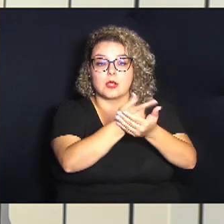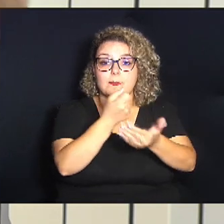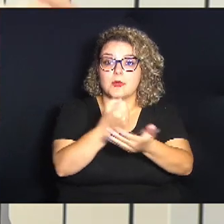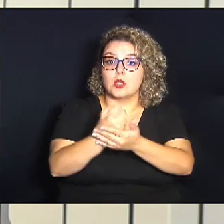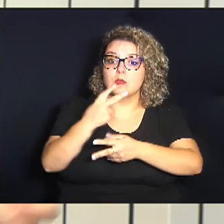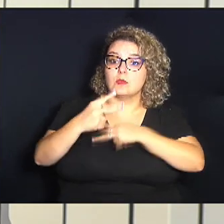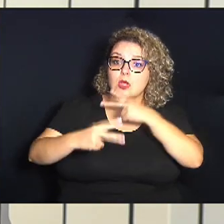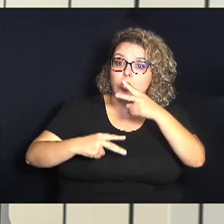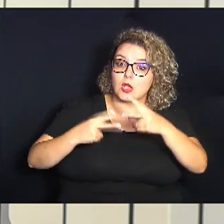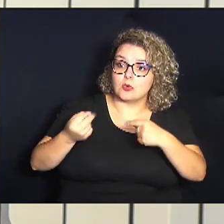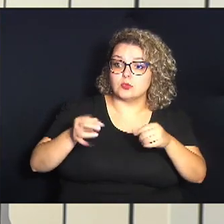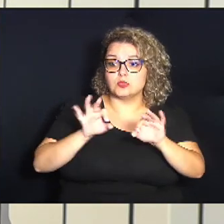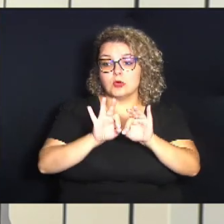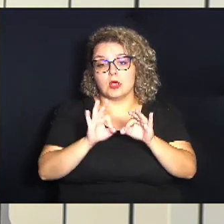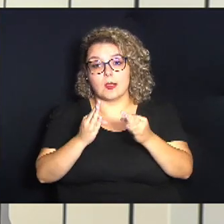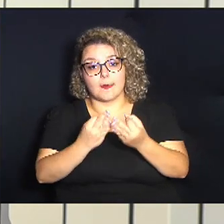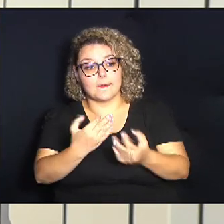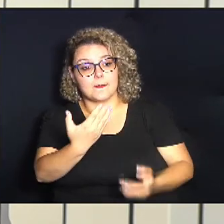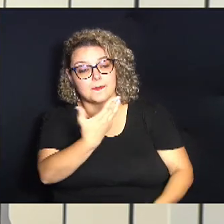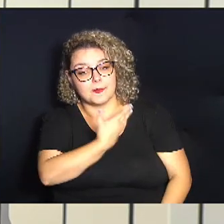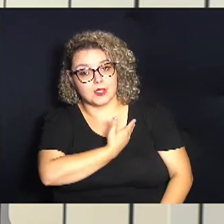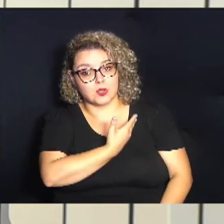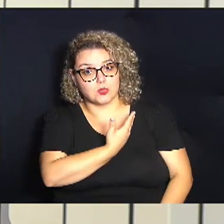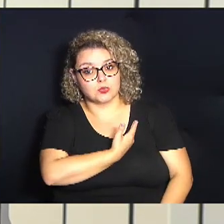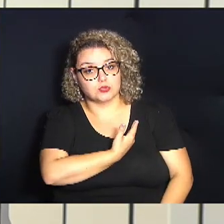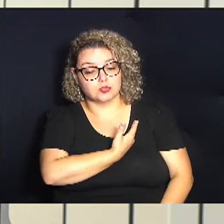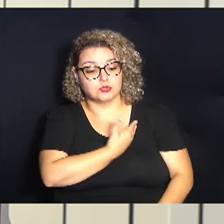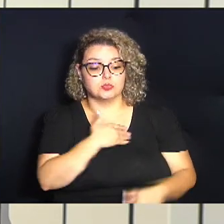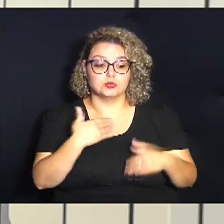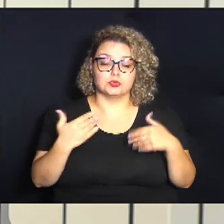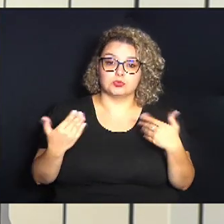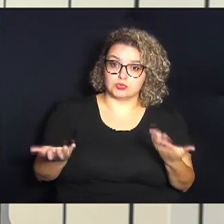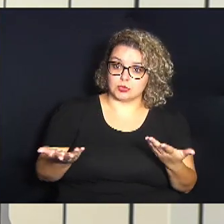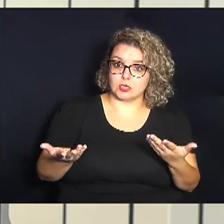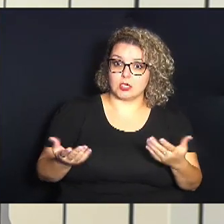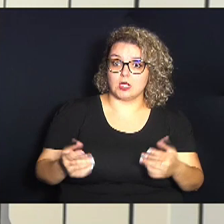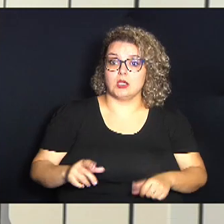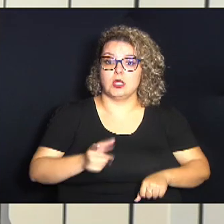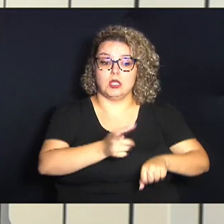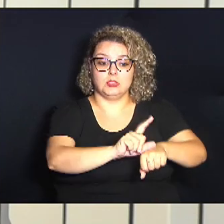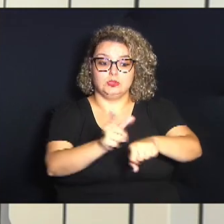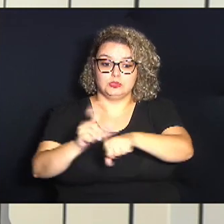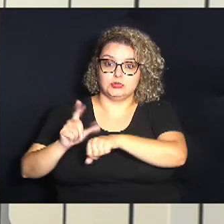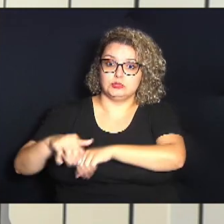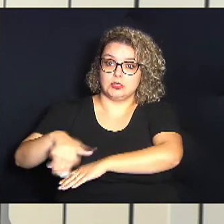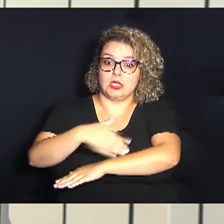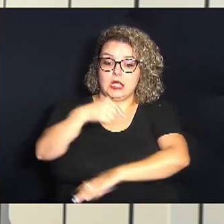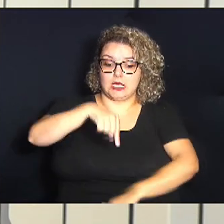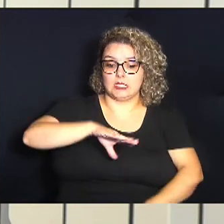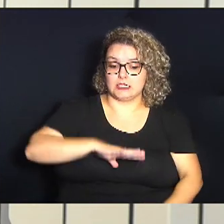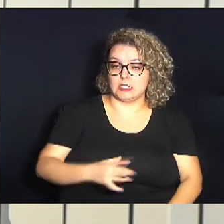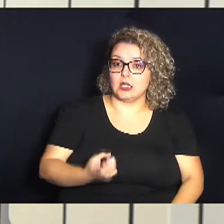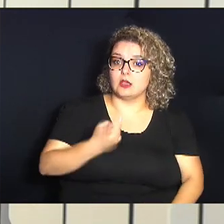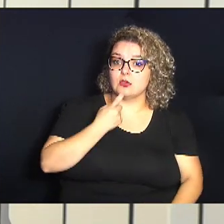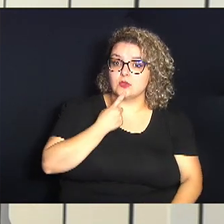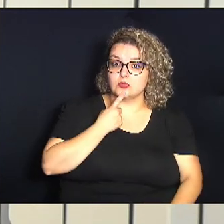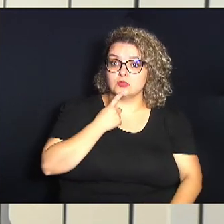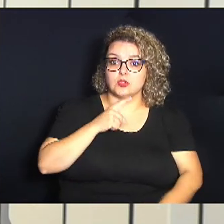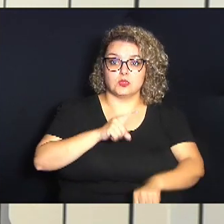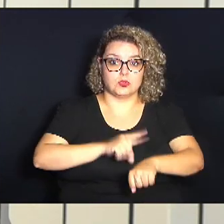para os familiares, amigos, com isso o comércio de rua aqui em Campinas está com